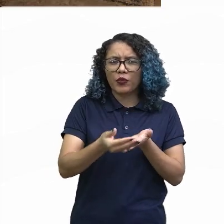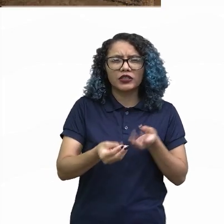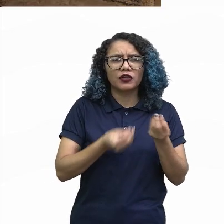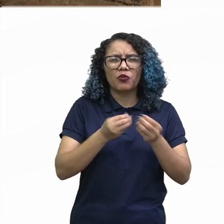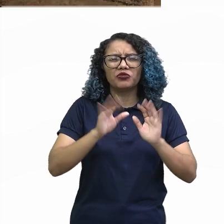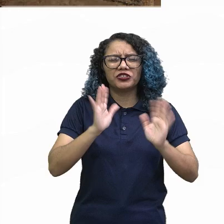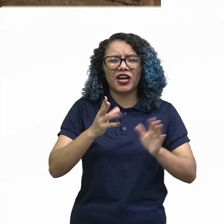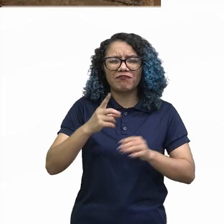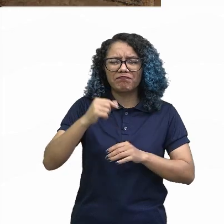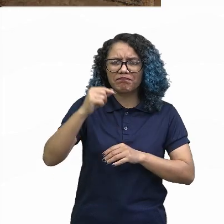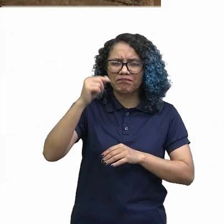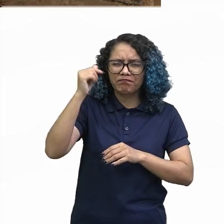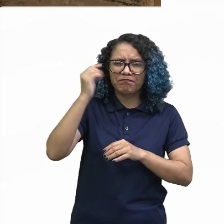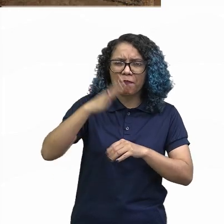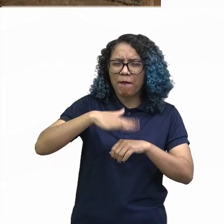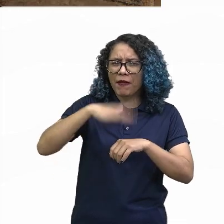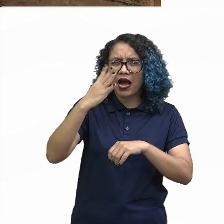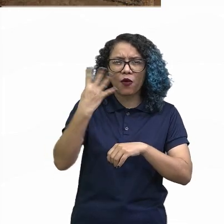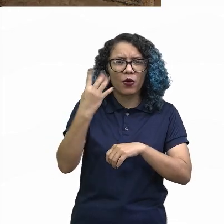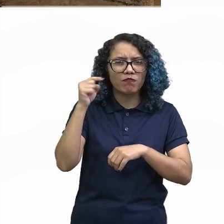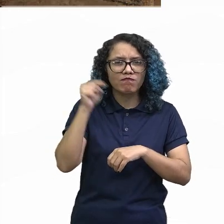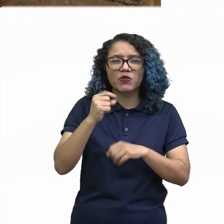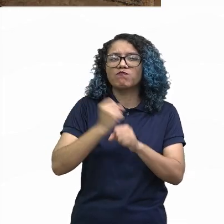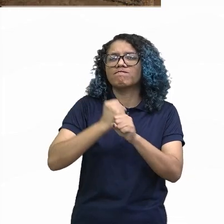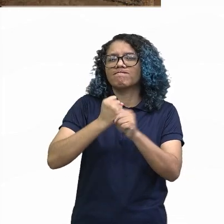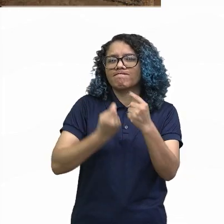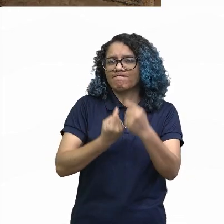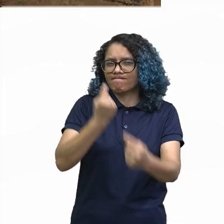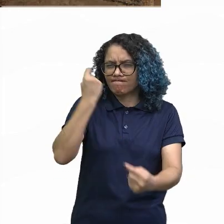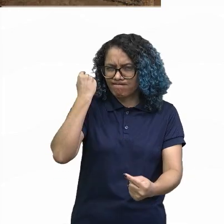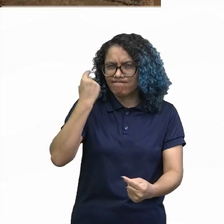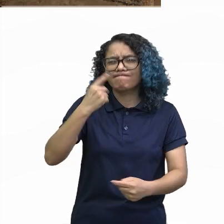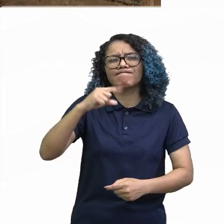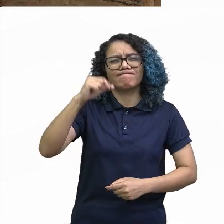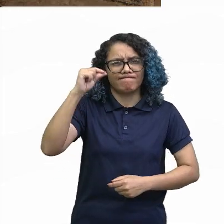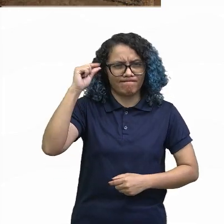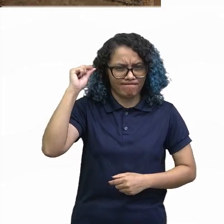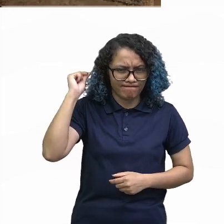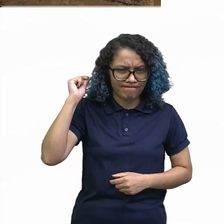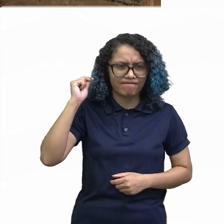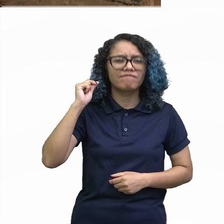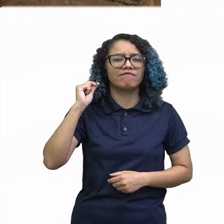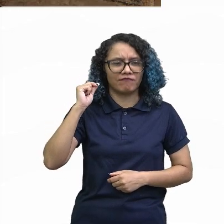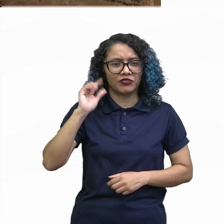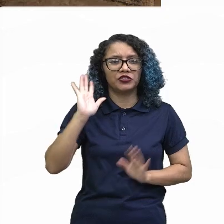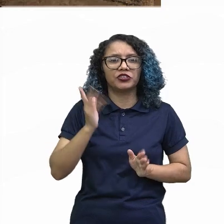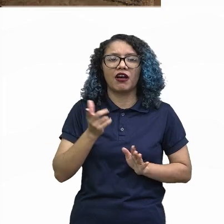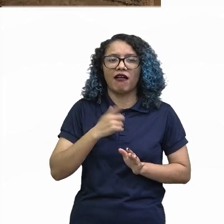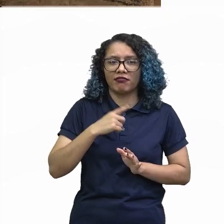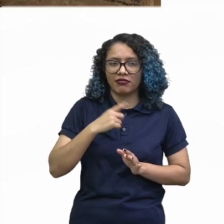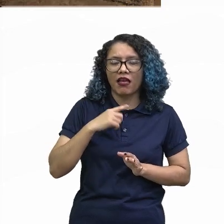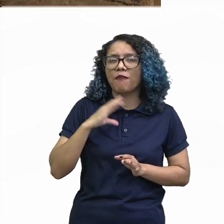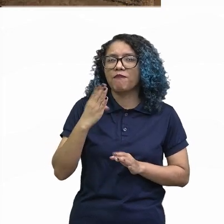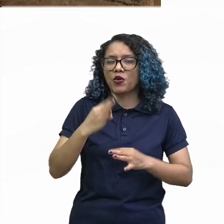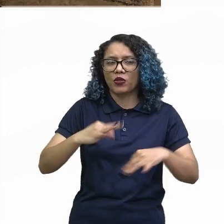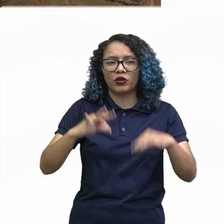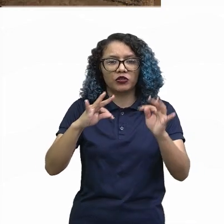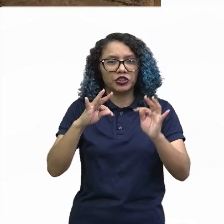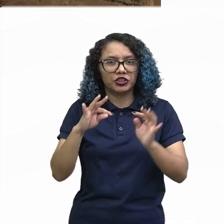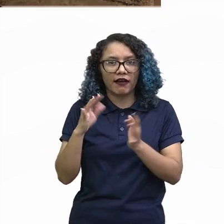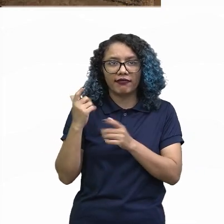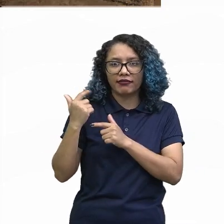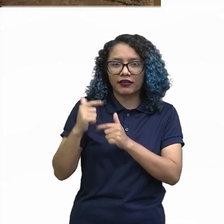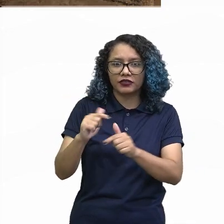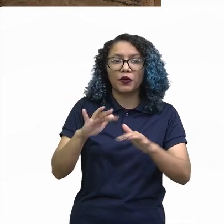mais de 4.000 anos, é muito tempo, né? Então, a gente tem ali o exemplo da biotecnologia clássica, que